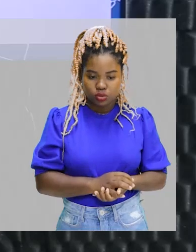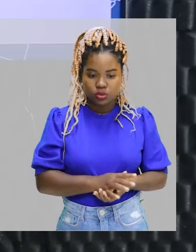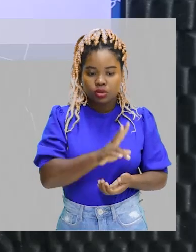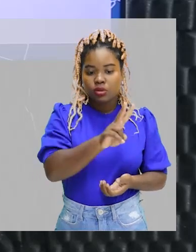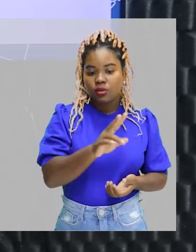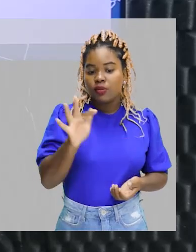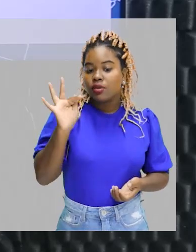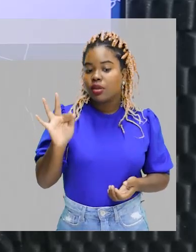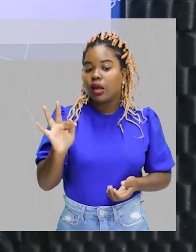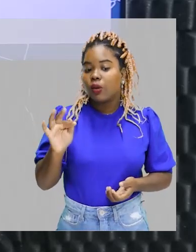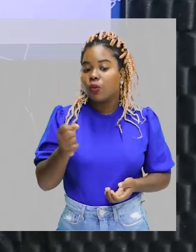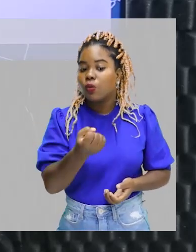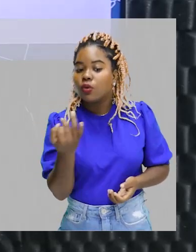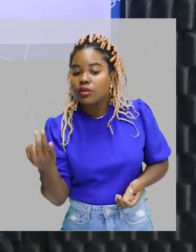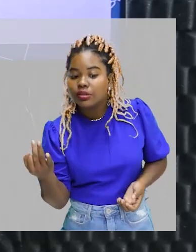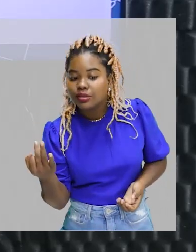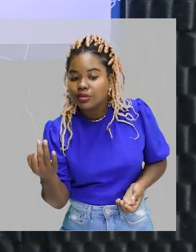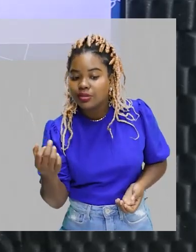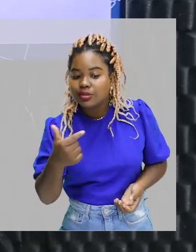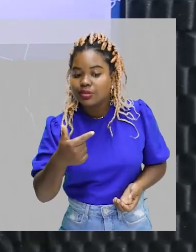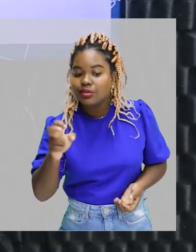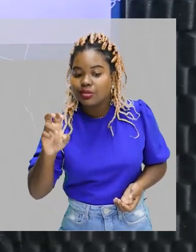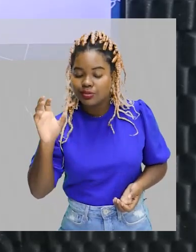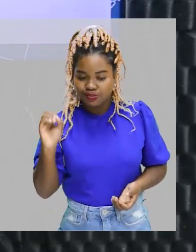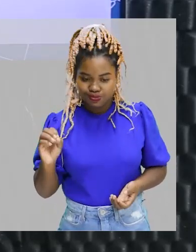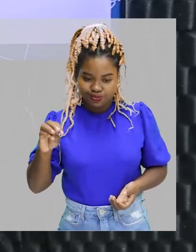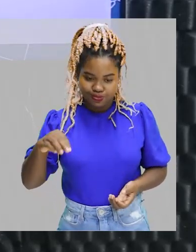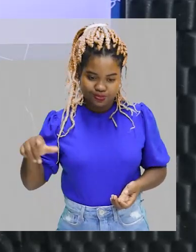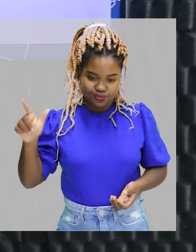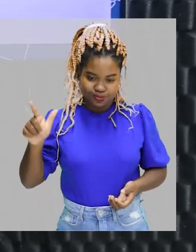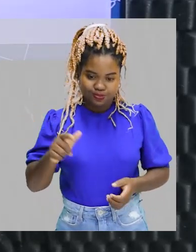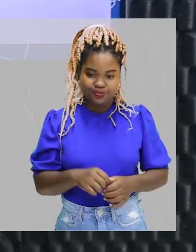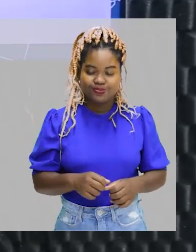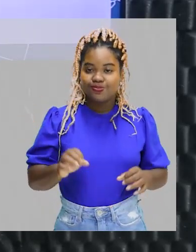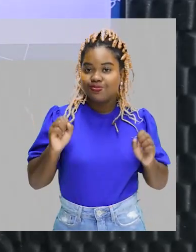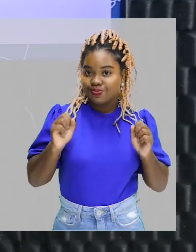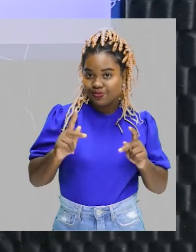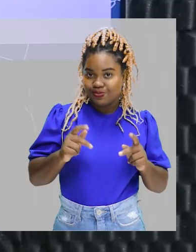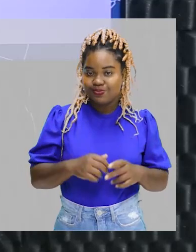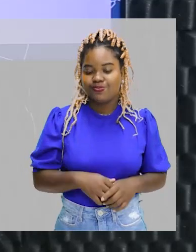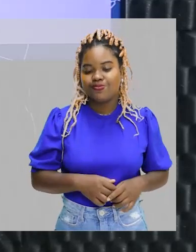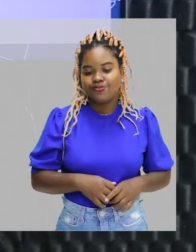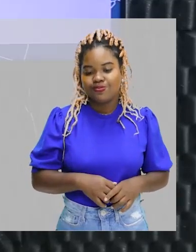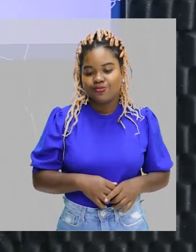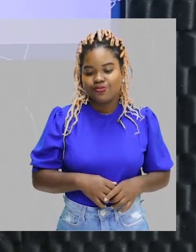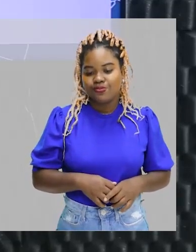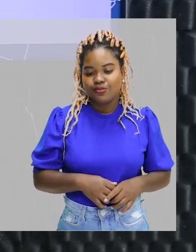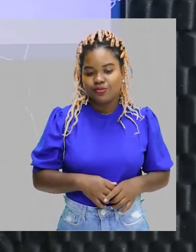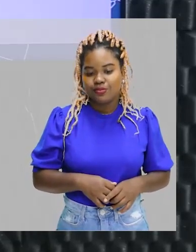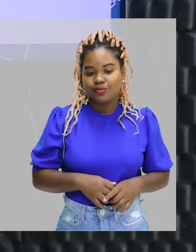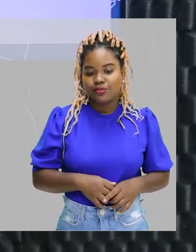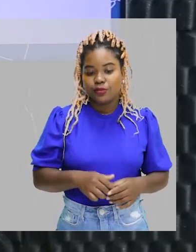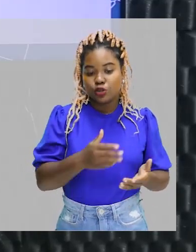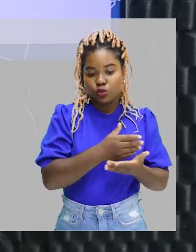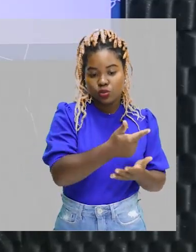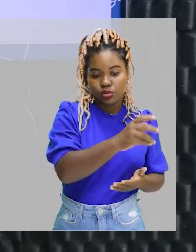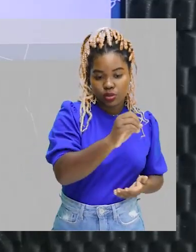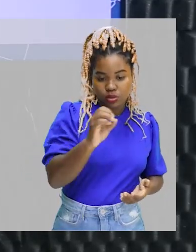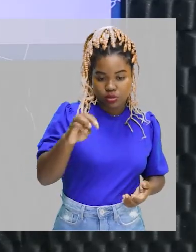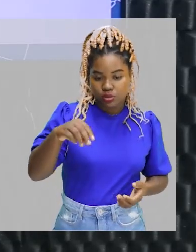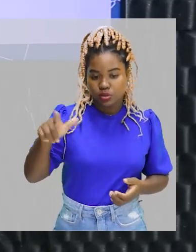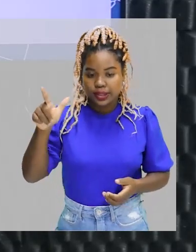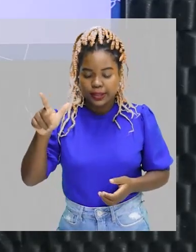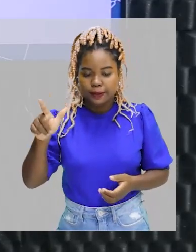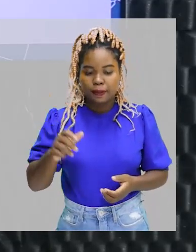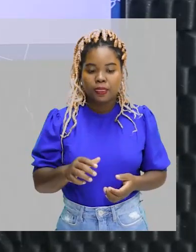meu volume final é um volume de 250 ml, certo? Eu comecei com 200, né, e